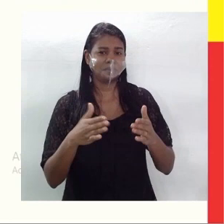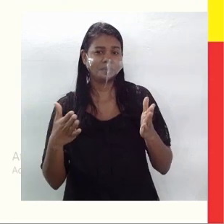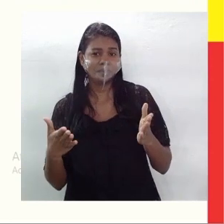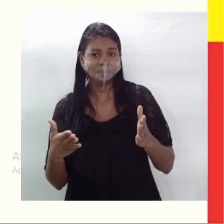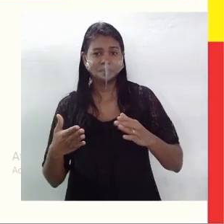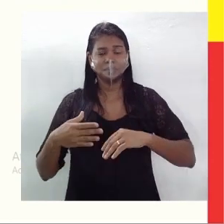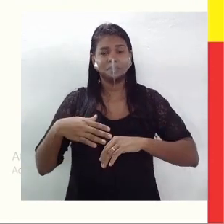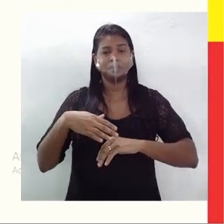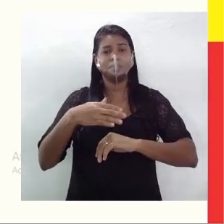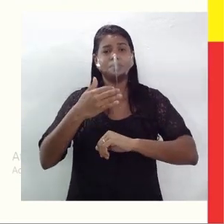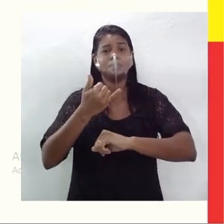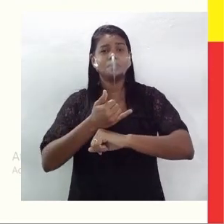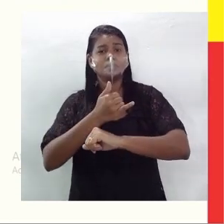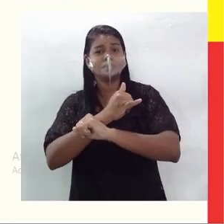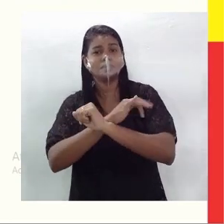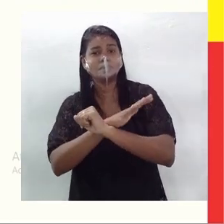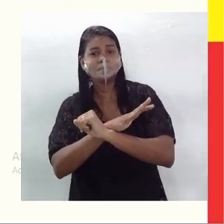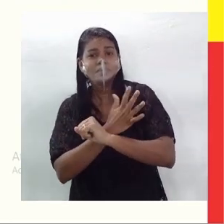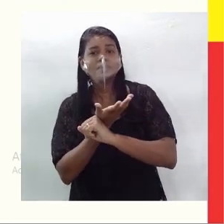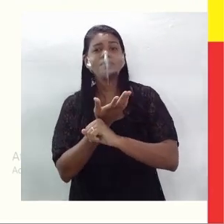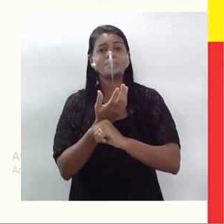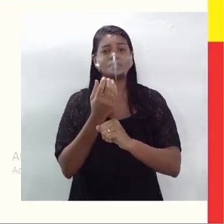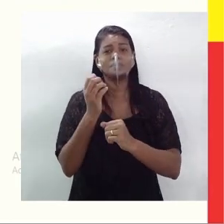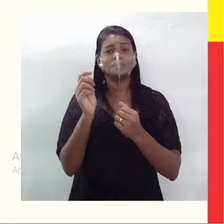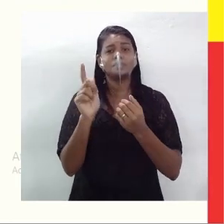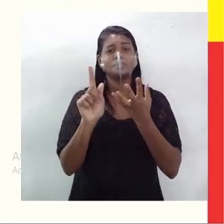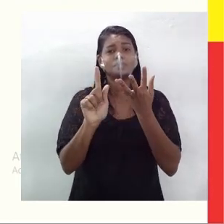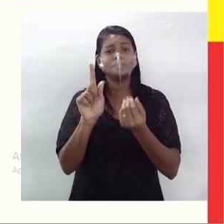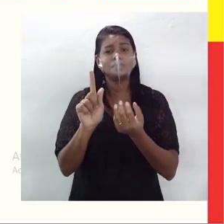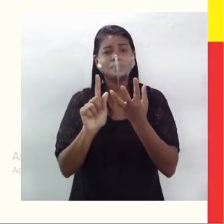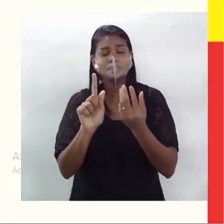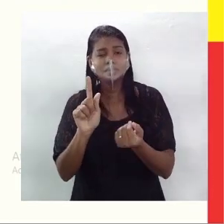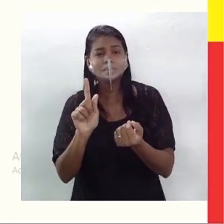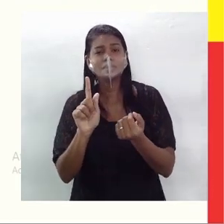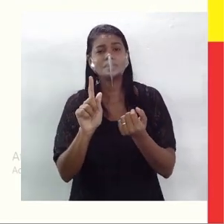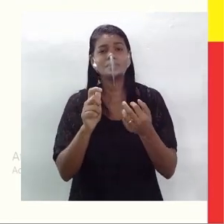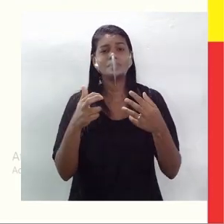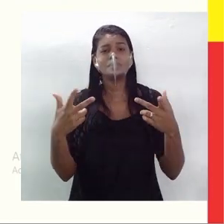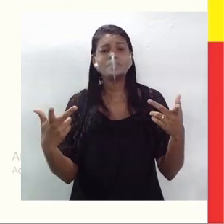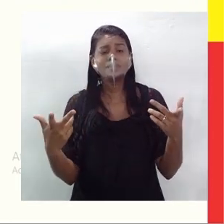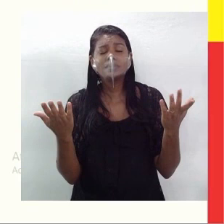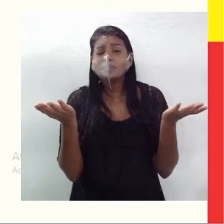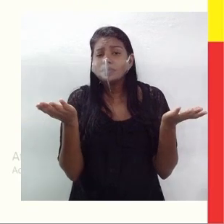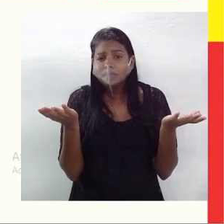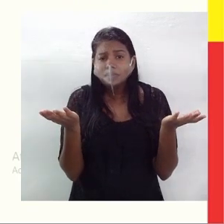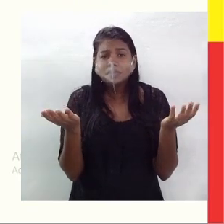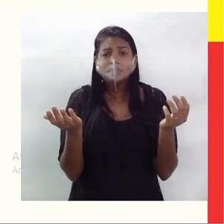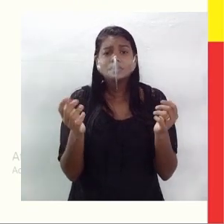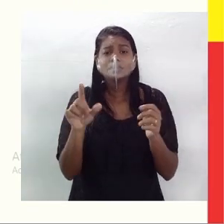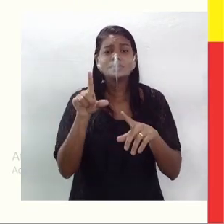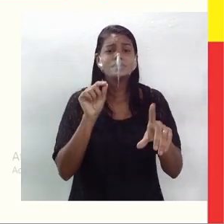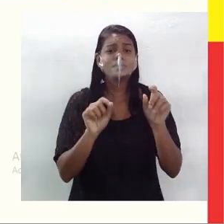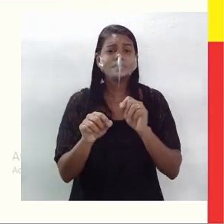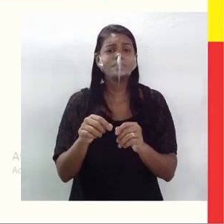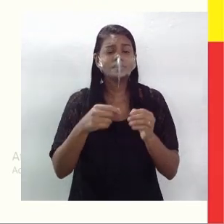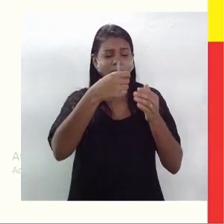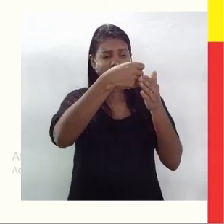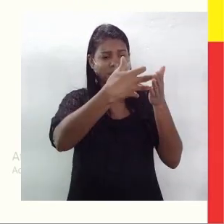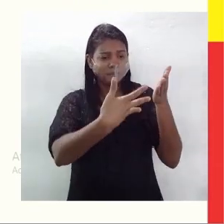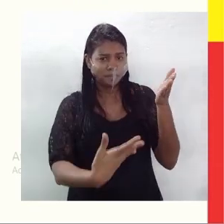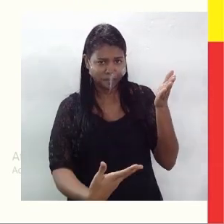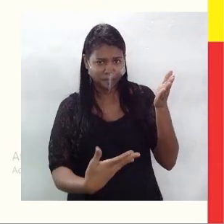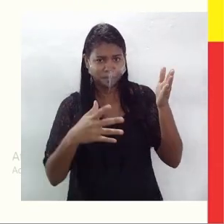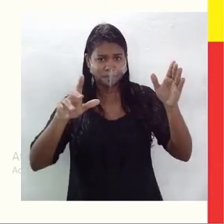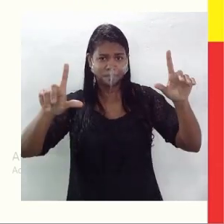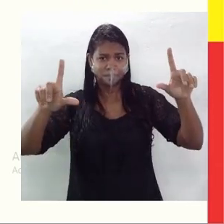ferro, aço, gás carbônico. Dessas substâncias daí que vocês estão vendo na